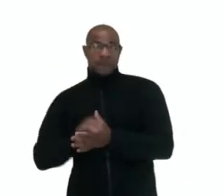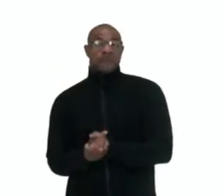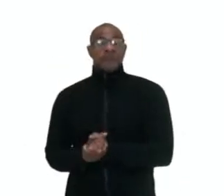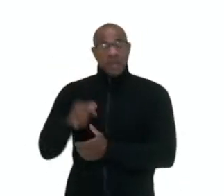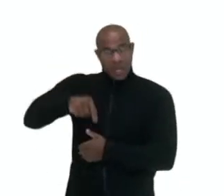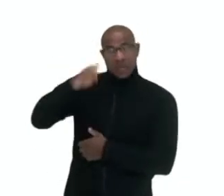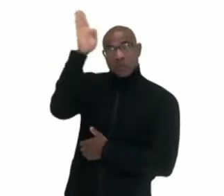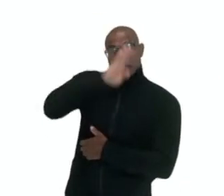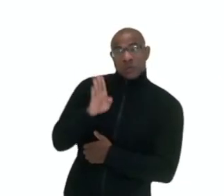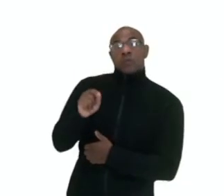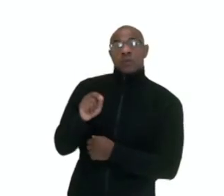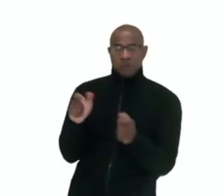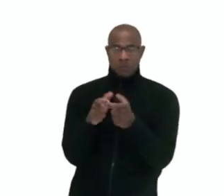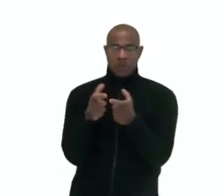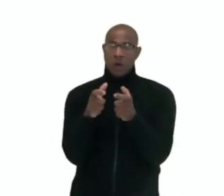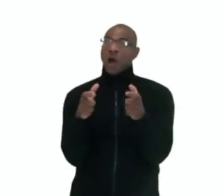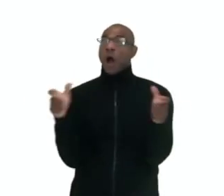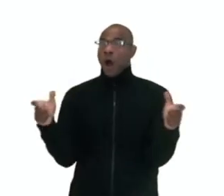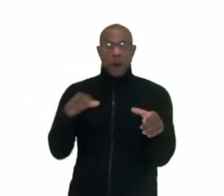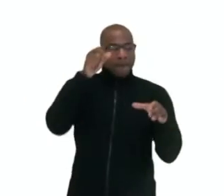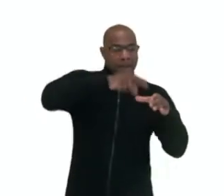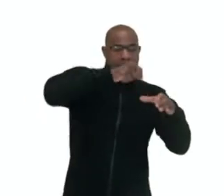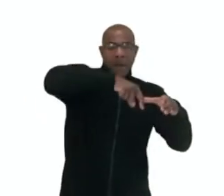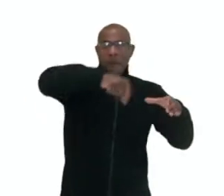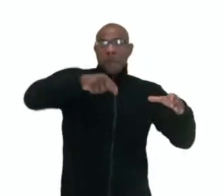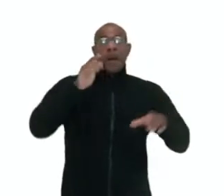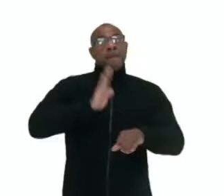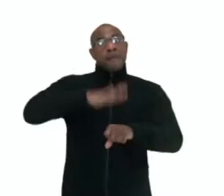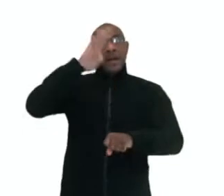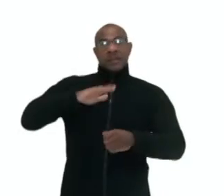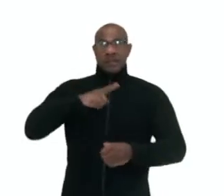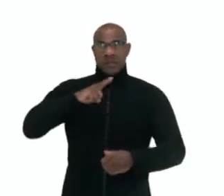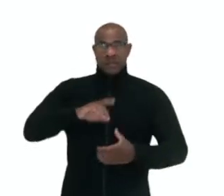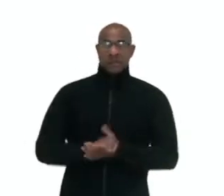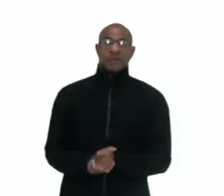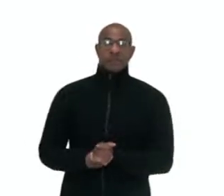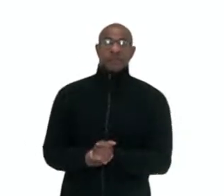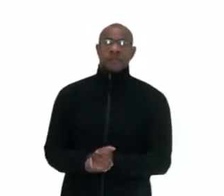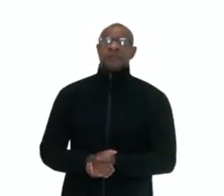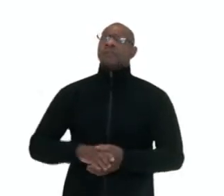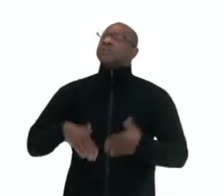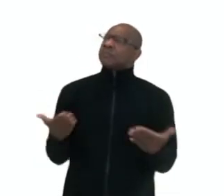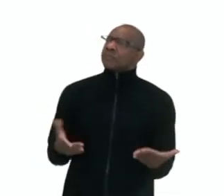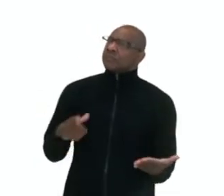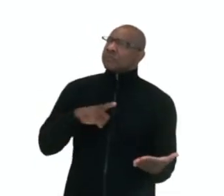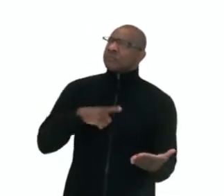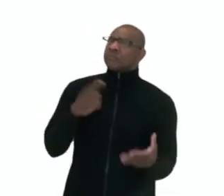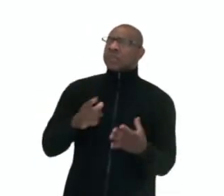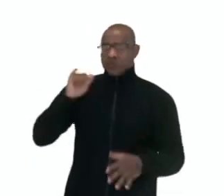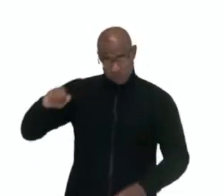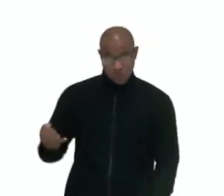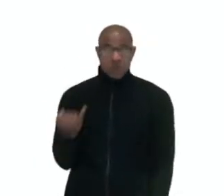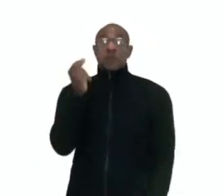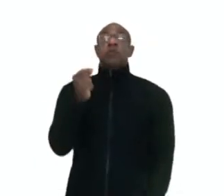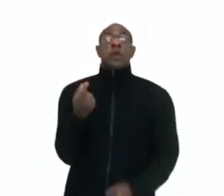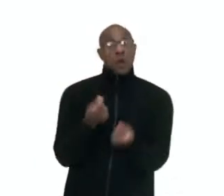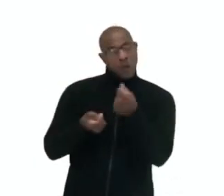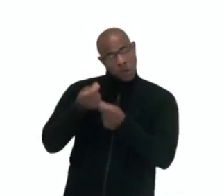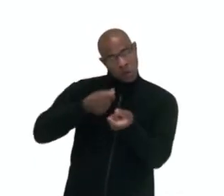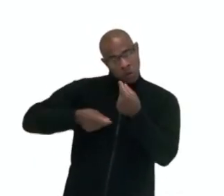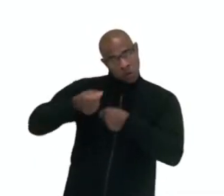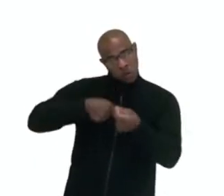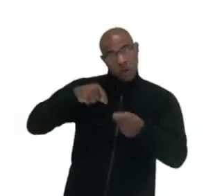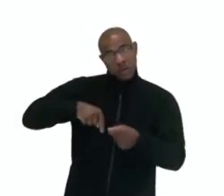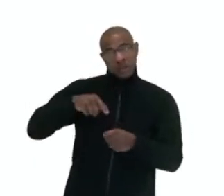no Brasil que ela representa a maior ocorrência. A espécie tem grande importância econômica, tendo o Paraná